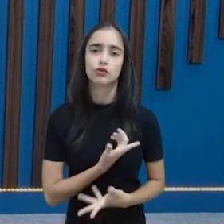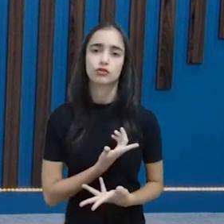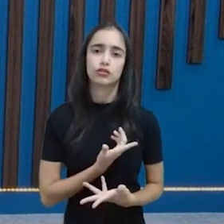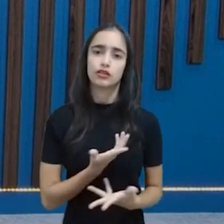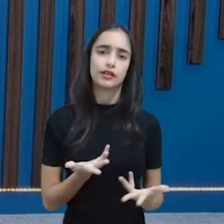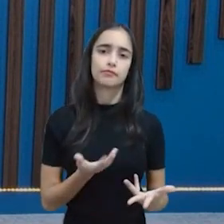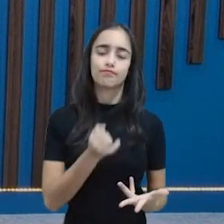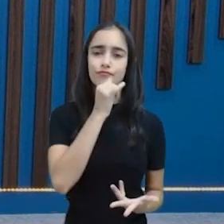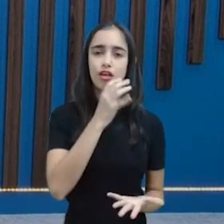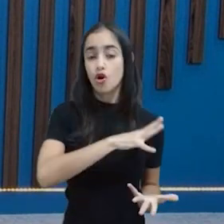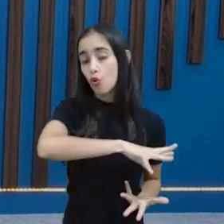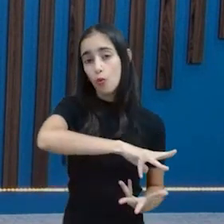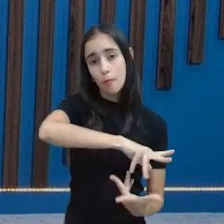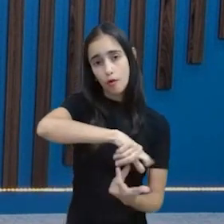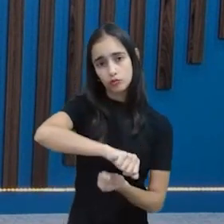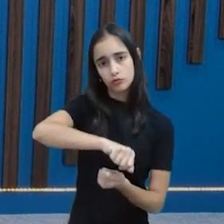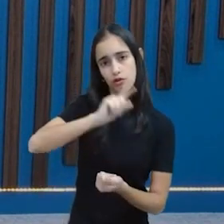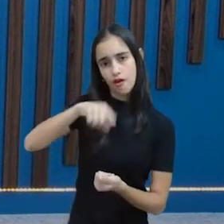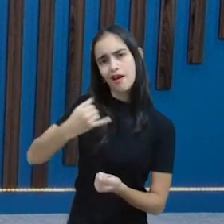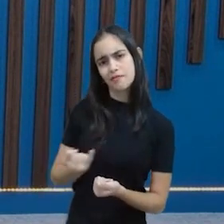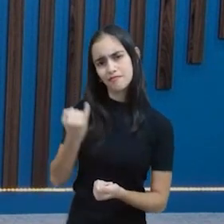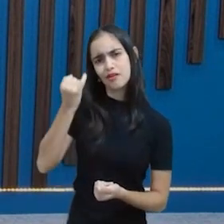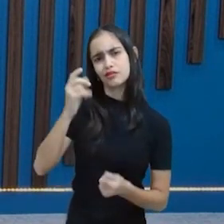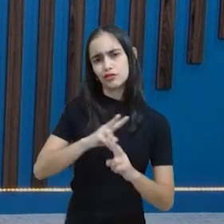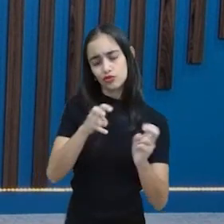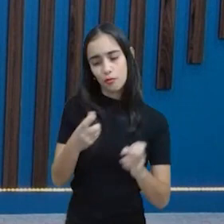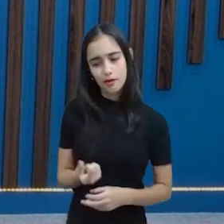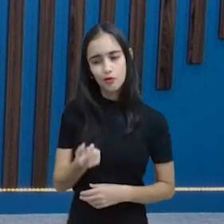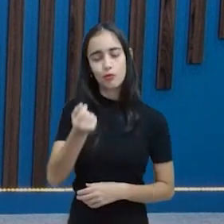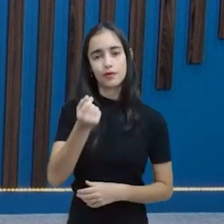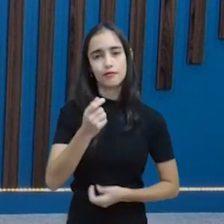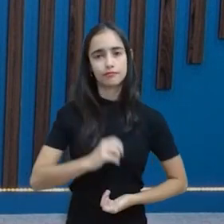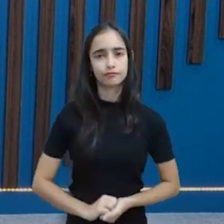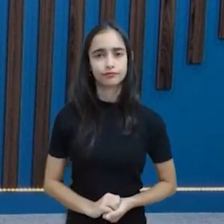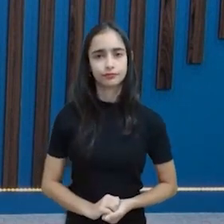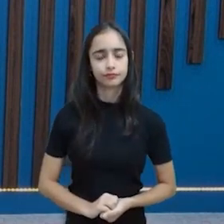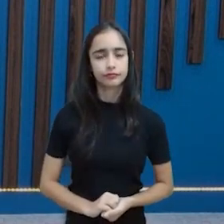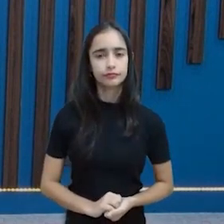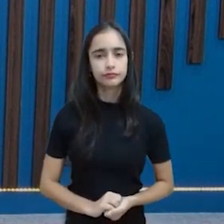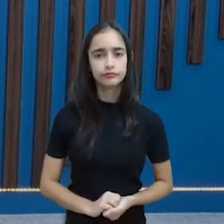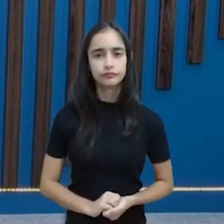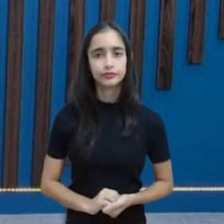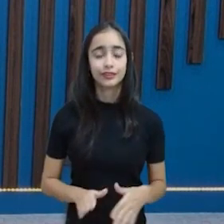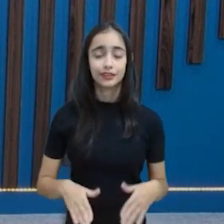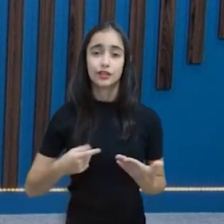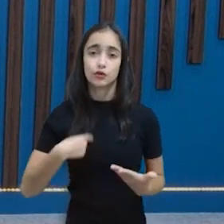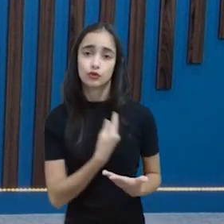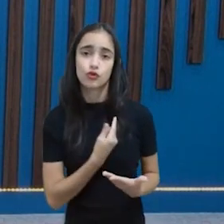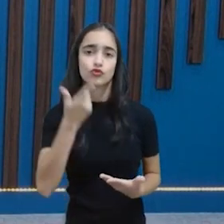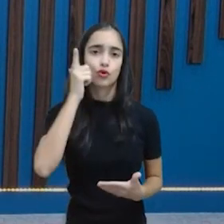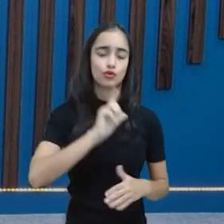do mundo, né? É um setor importante, o setor da economia. No entanto, a gente vai só